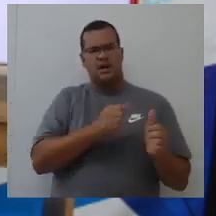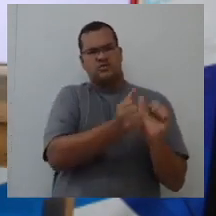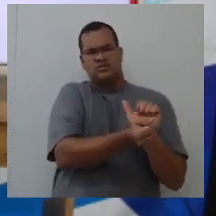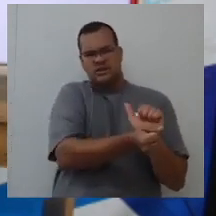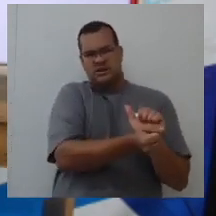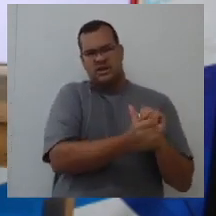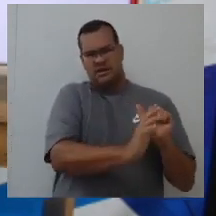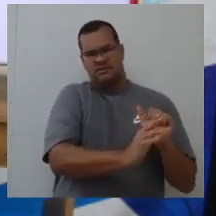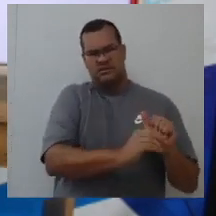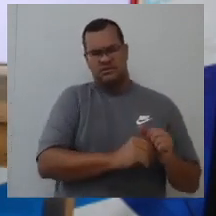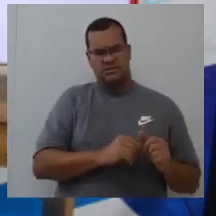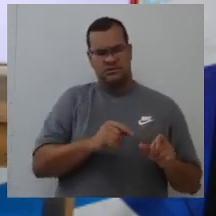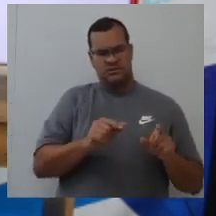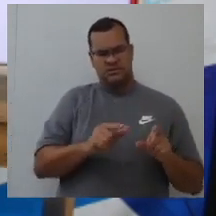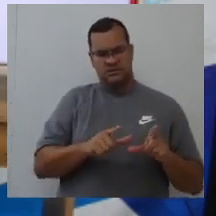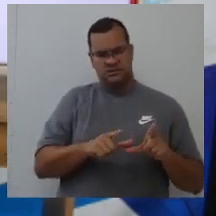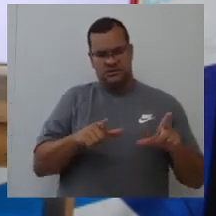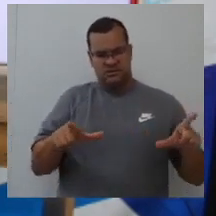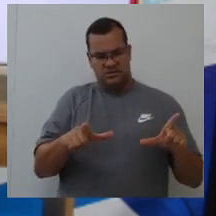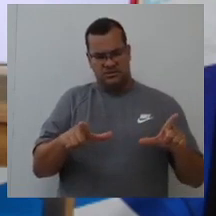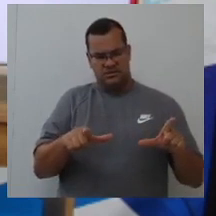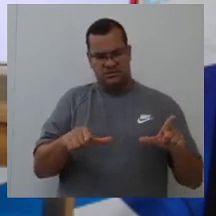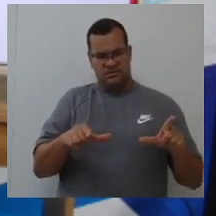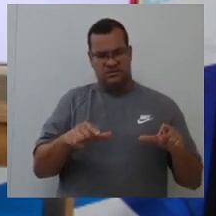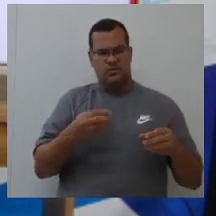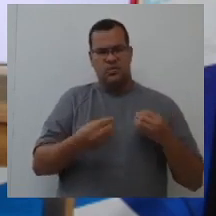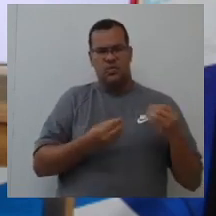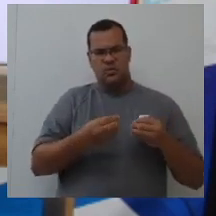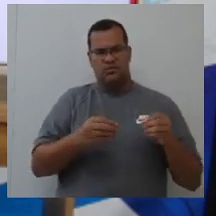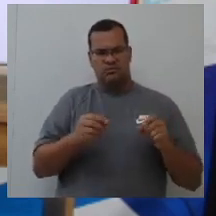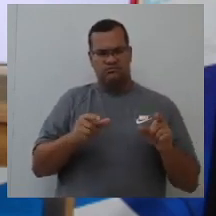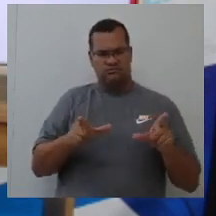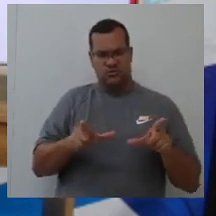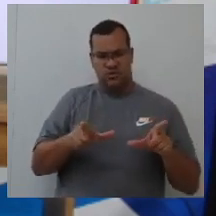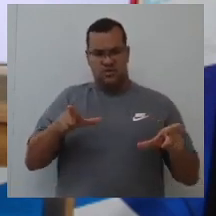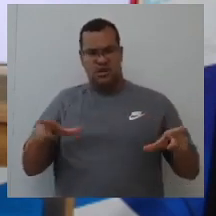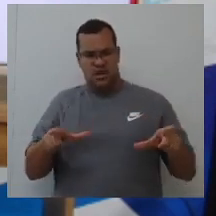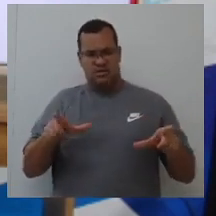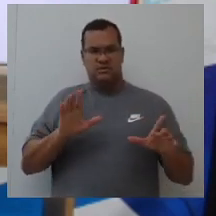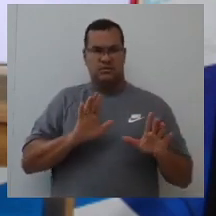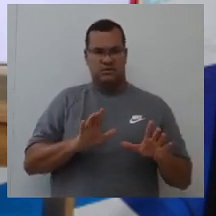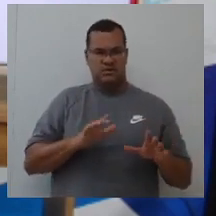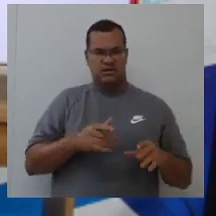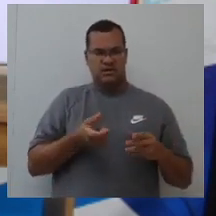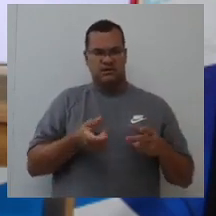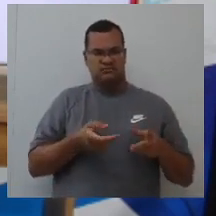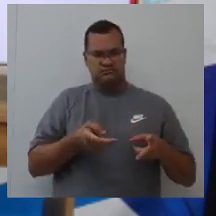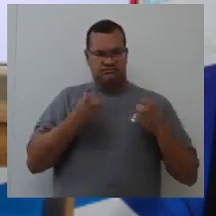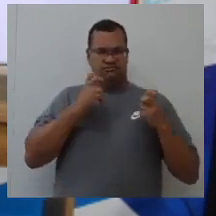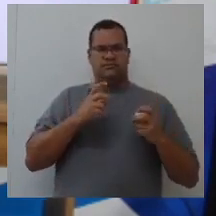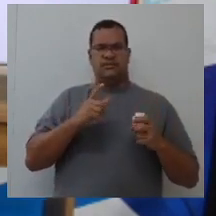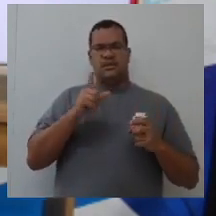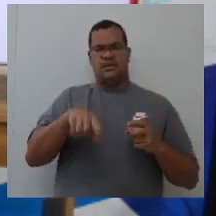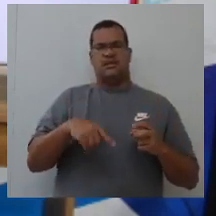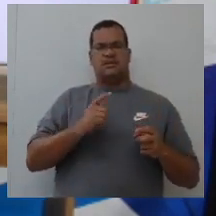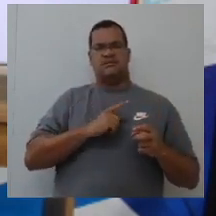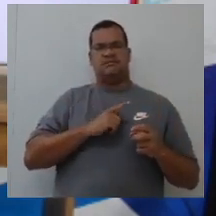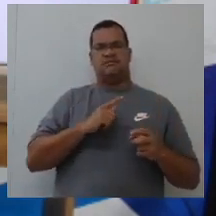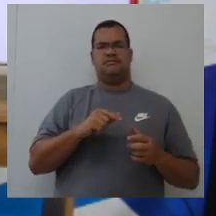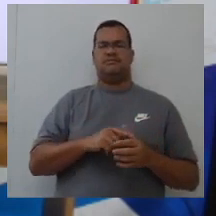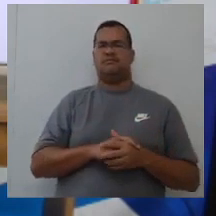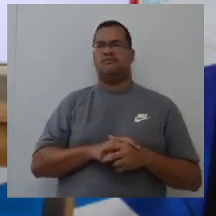gente duplica o lado, como é que a gente faz aí? E a grande sacada está justamente aqui,